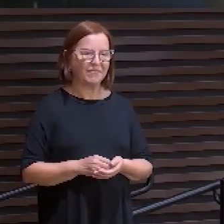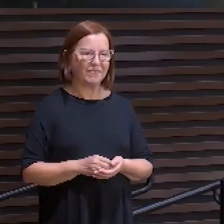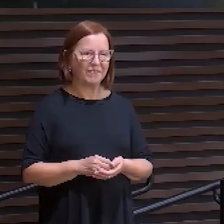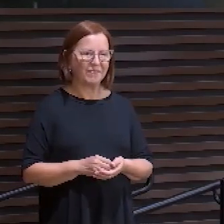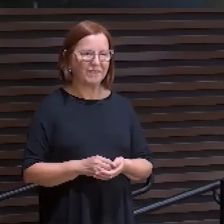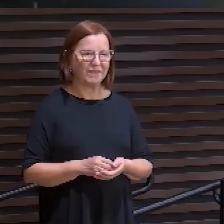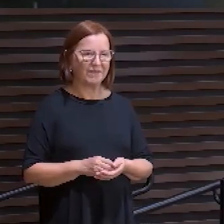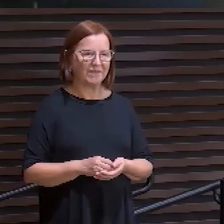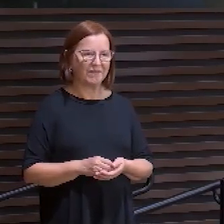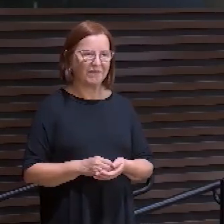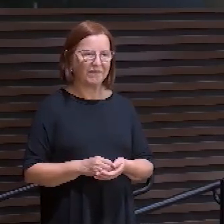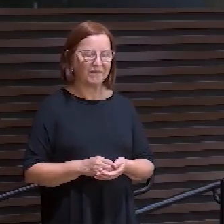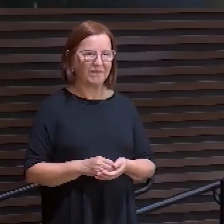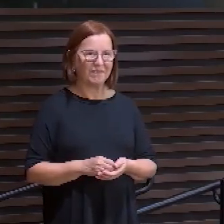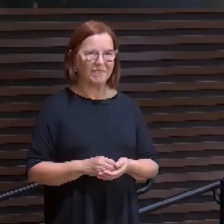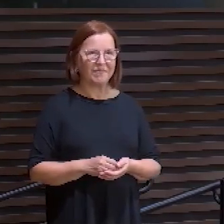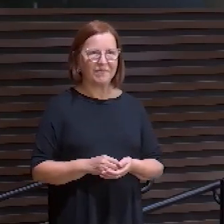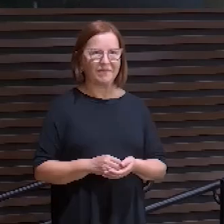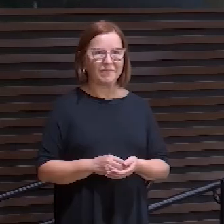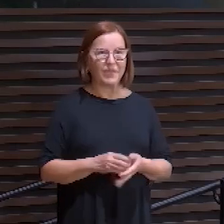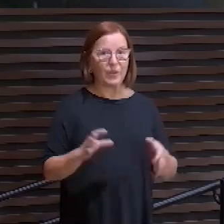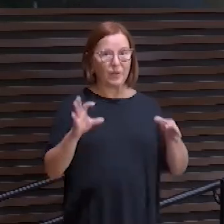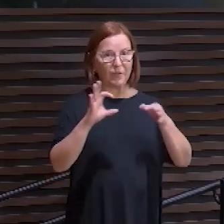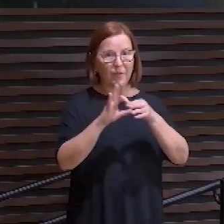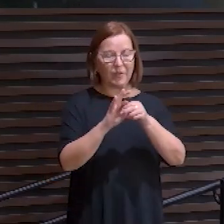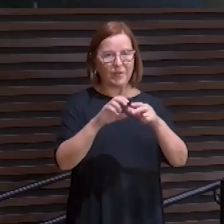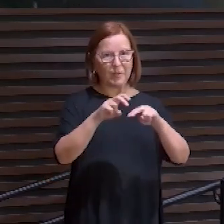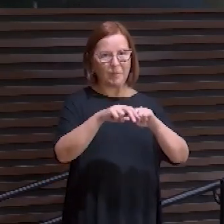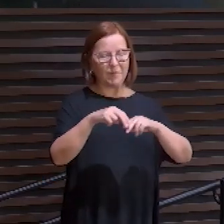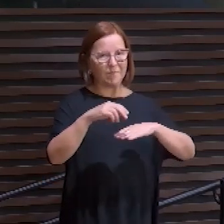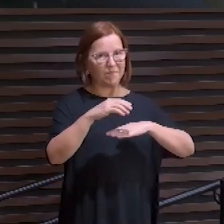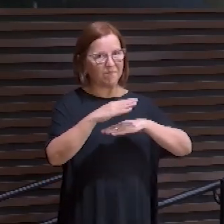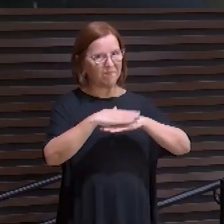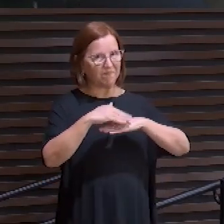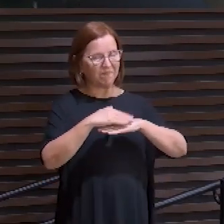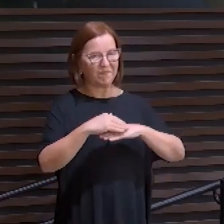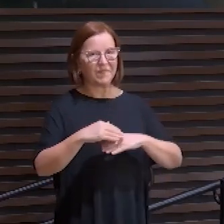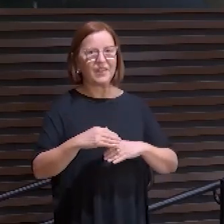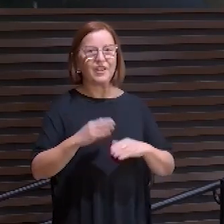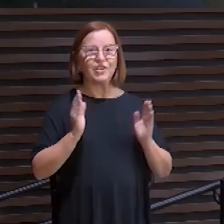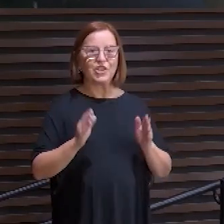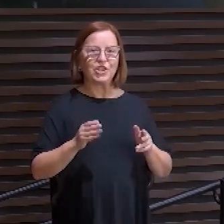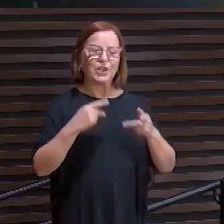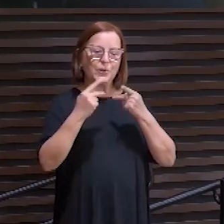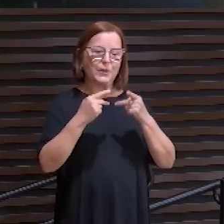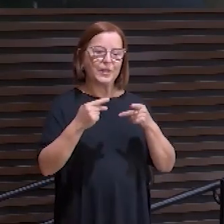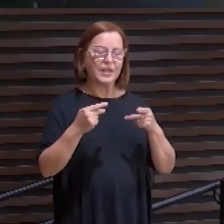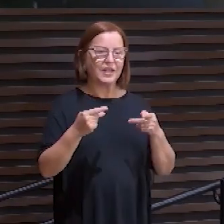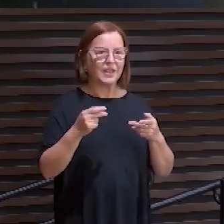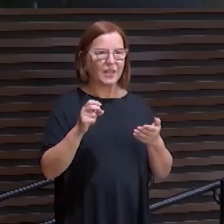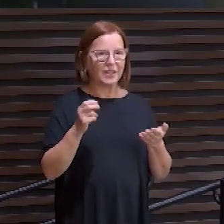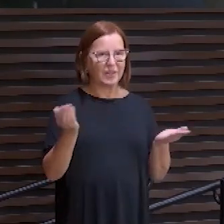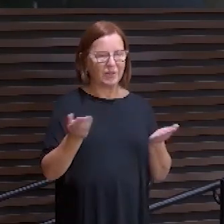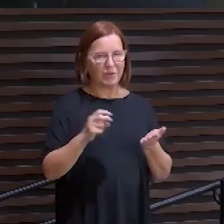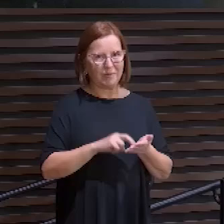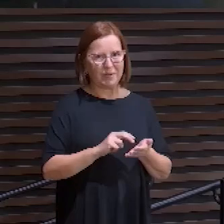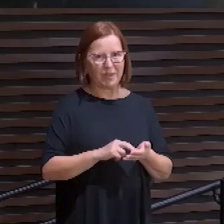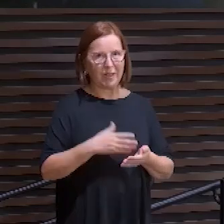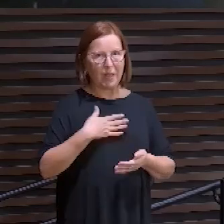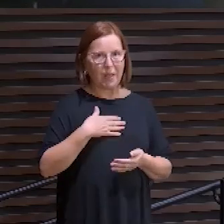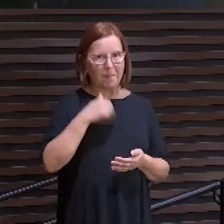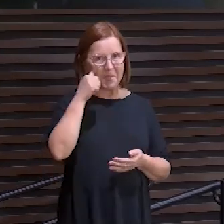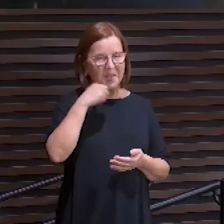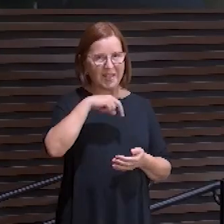compartilhados de afeto. Eu já contei hoje pela manhã que a minha neta ontem me deu um puxão